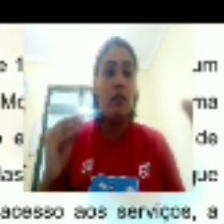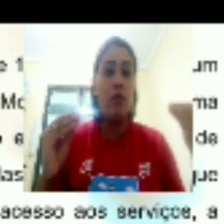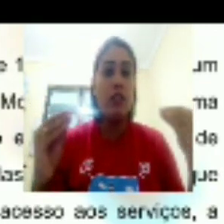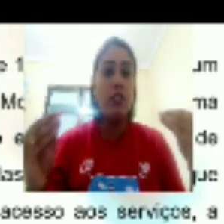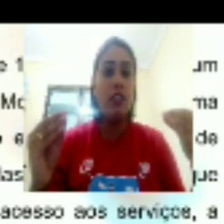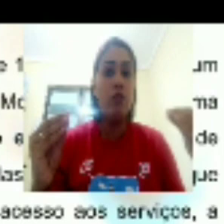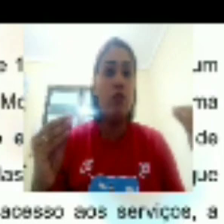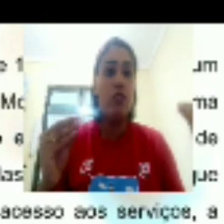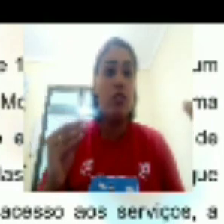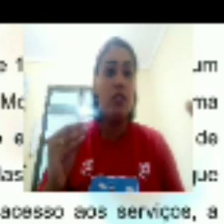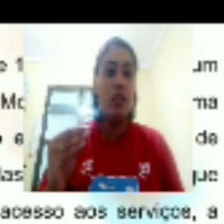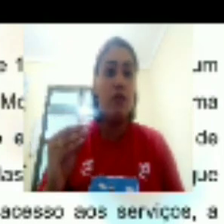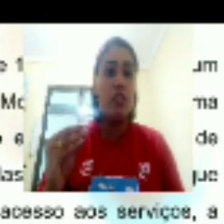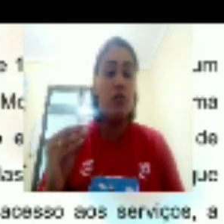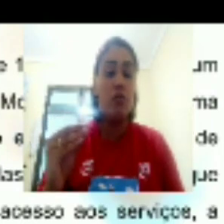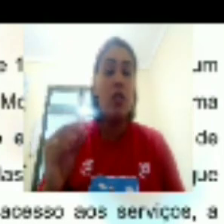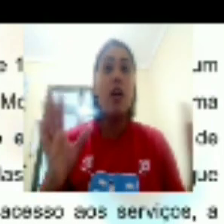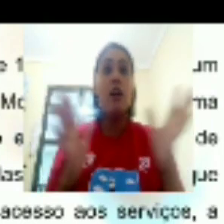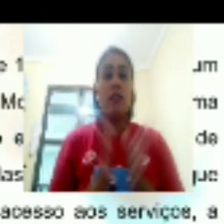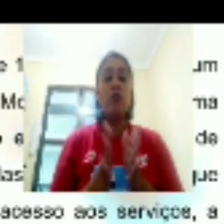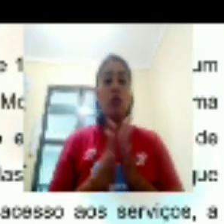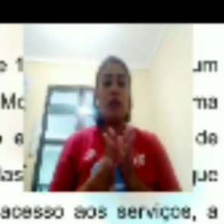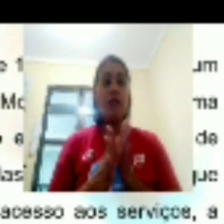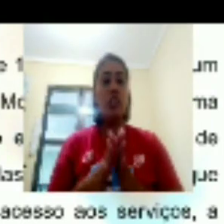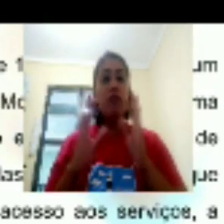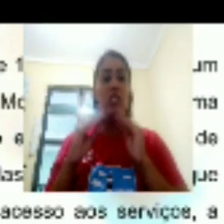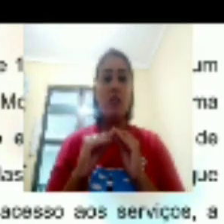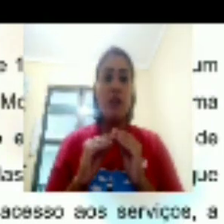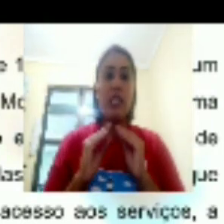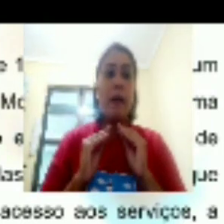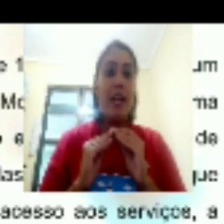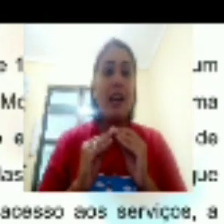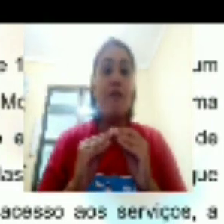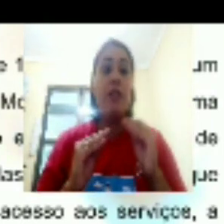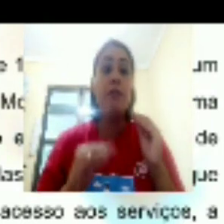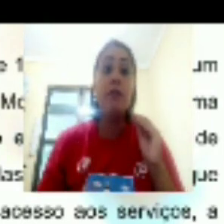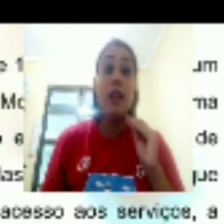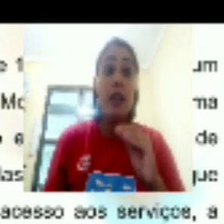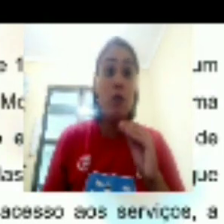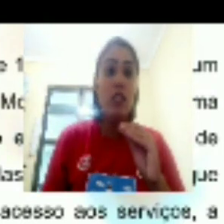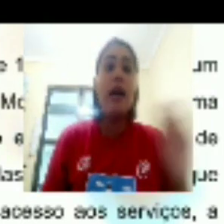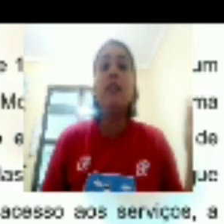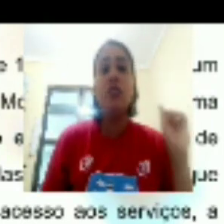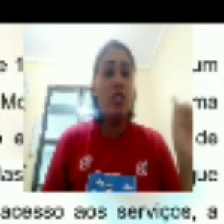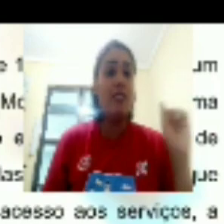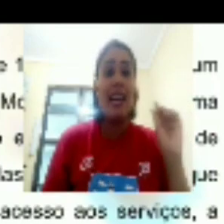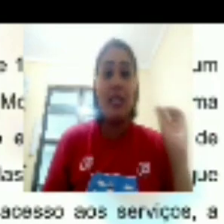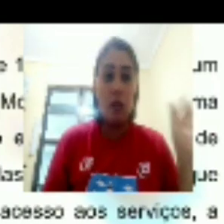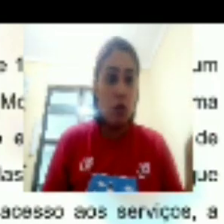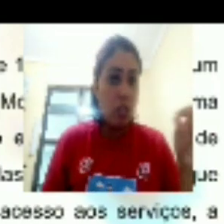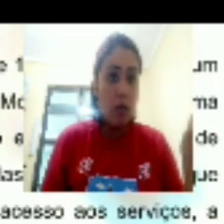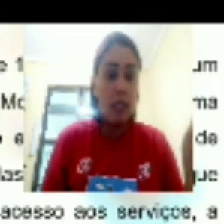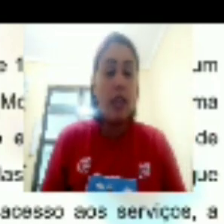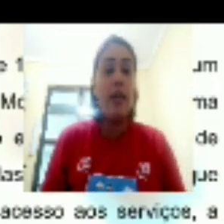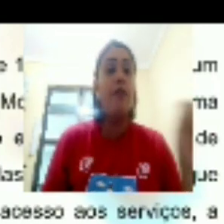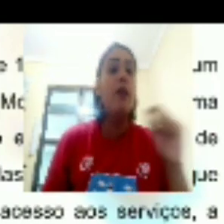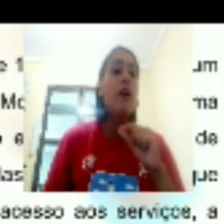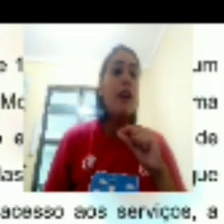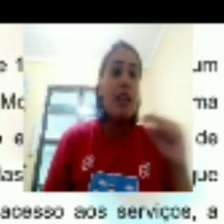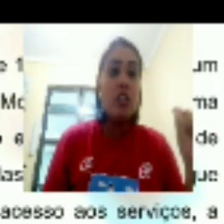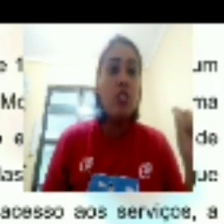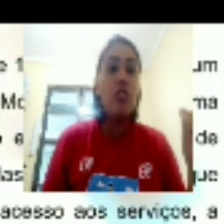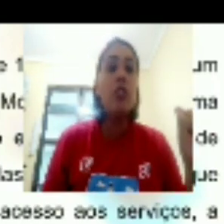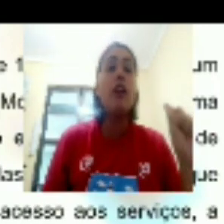igualdade no acesso dos serviços. Então, toda vez que vocês ouvirem a palavra Equidade, gente, anotem no